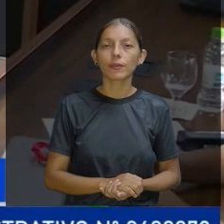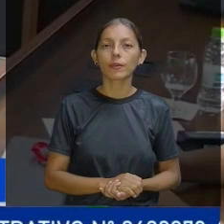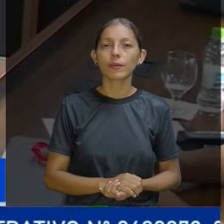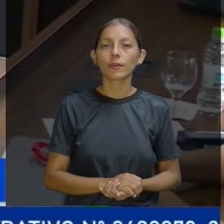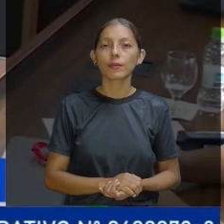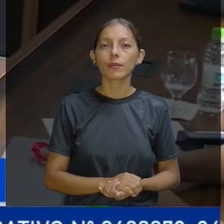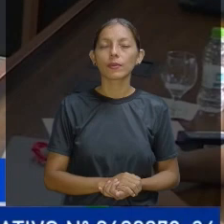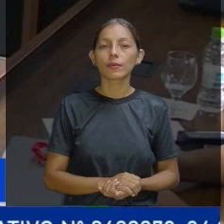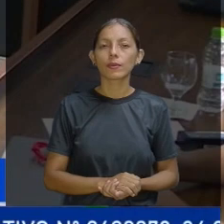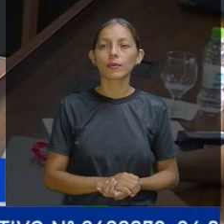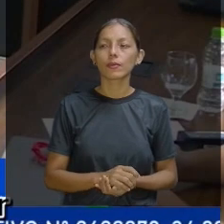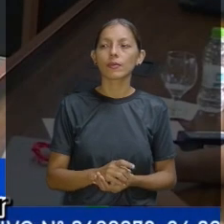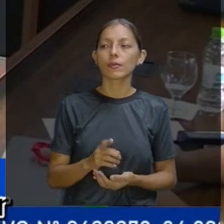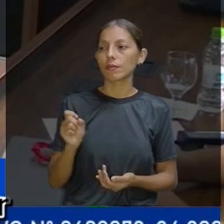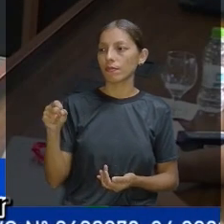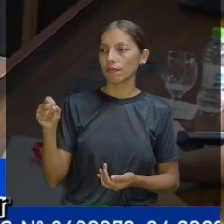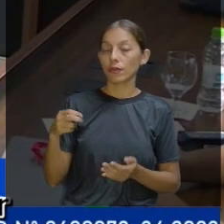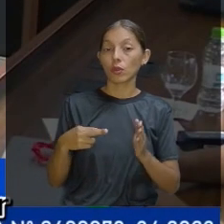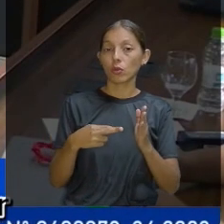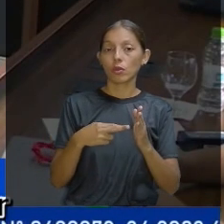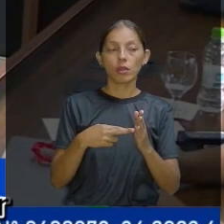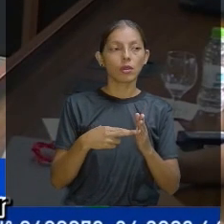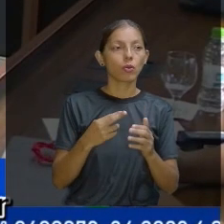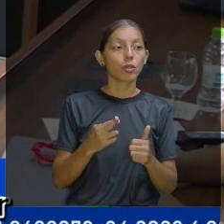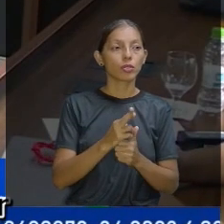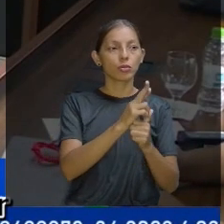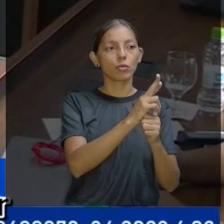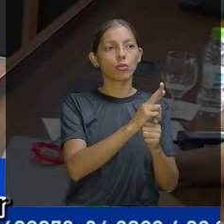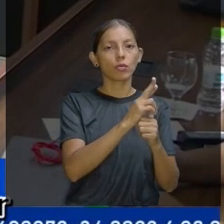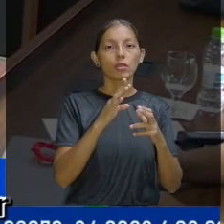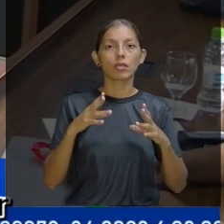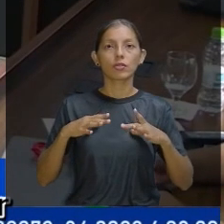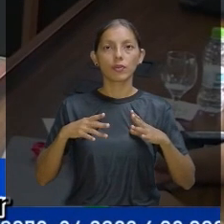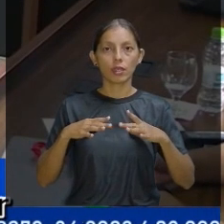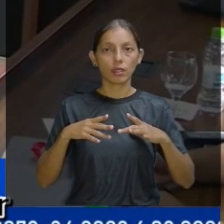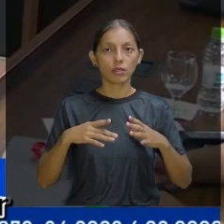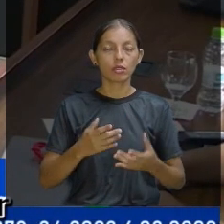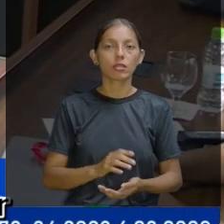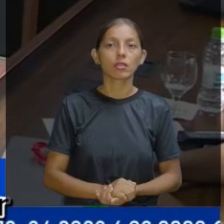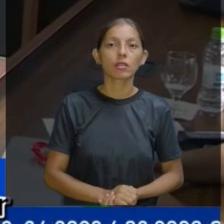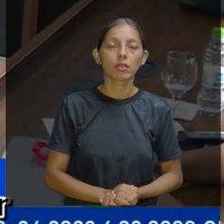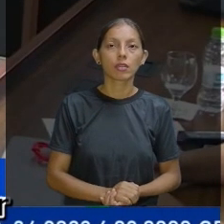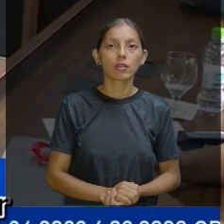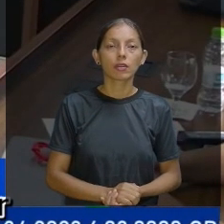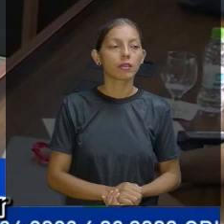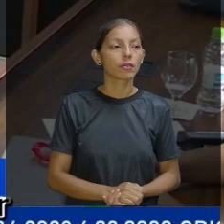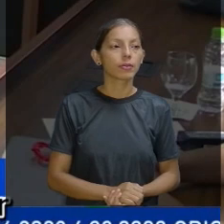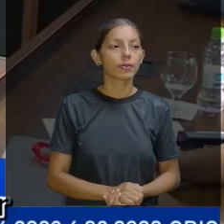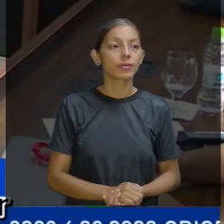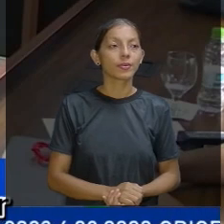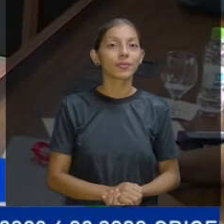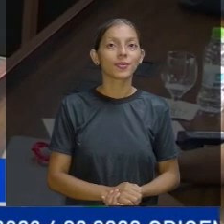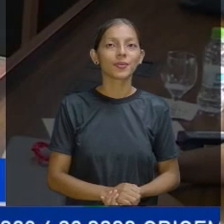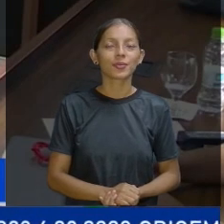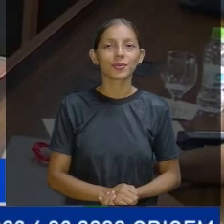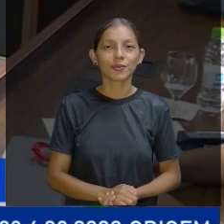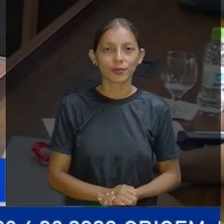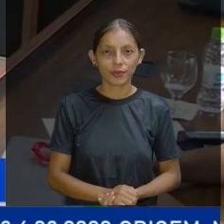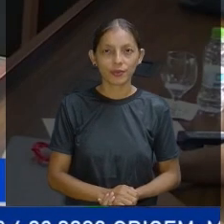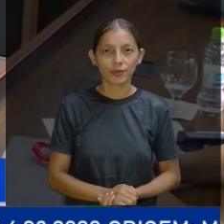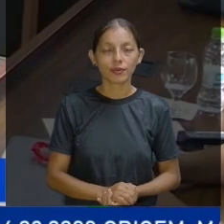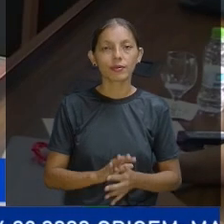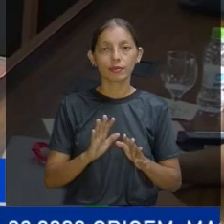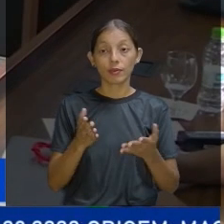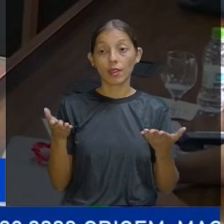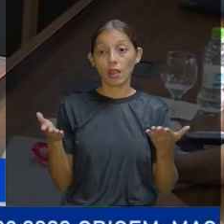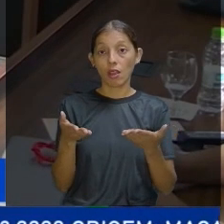O nosso corregedor ele está de férias. O interessante é o seguinte: nós vamos retirar de pauta e os membros que entenderem necessário conversem com